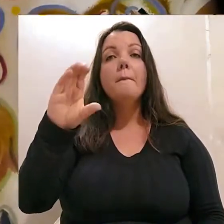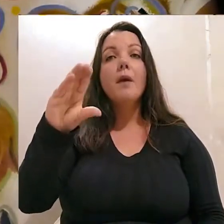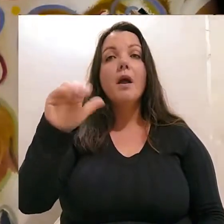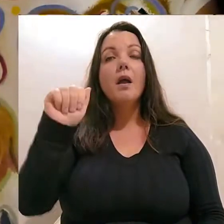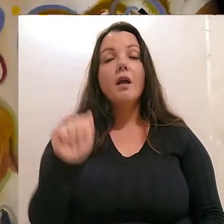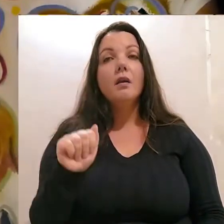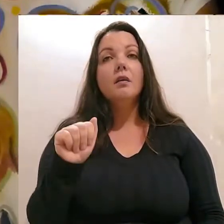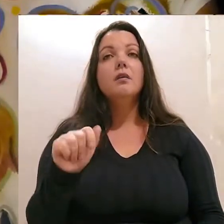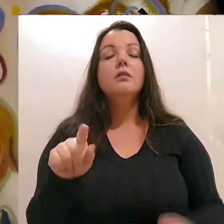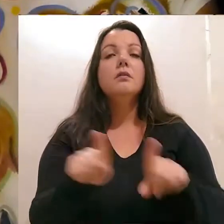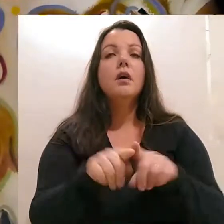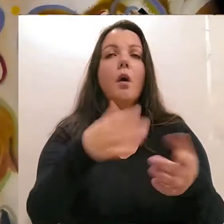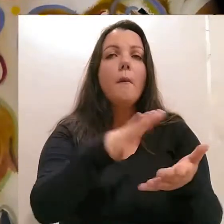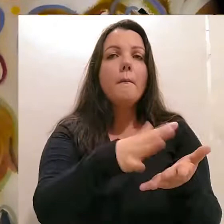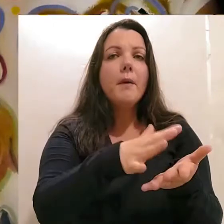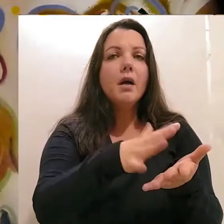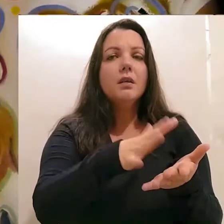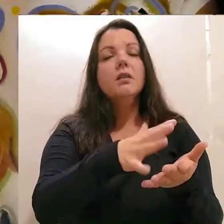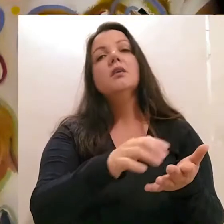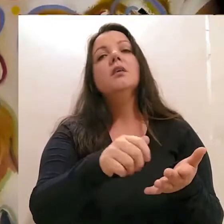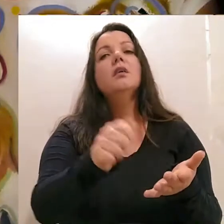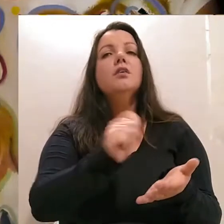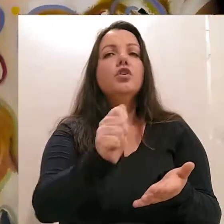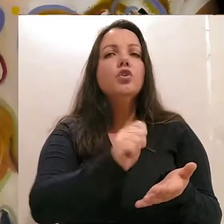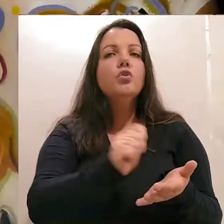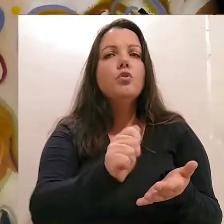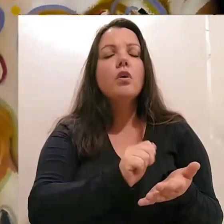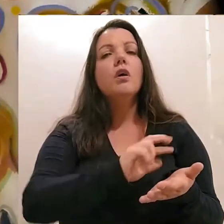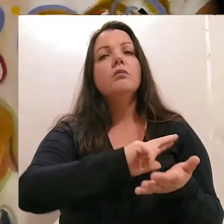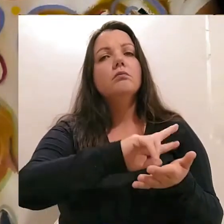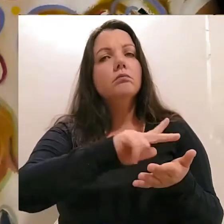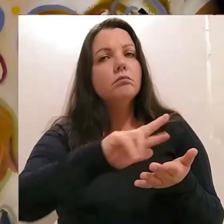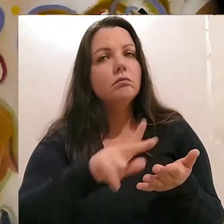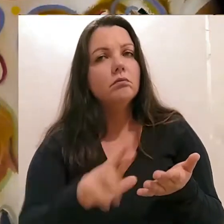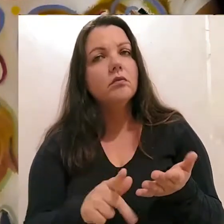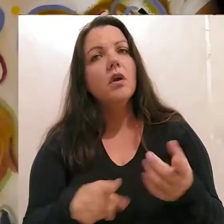fobia pandeiro o Carlos transar